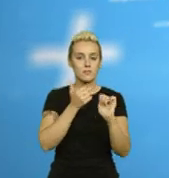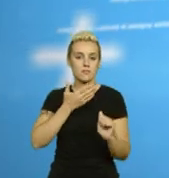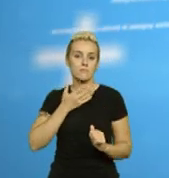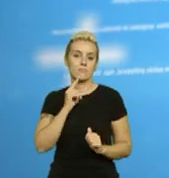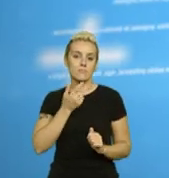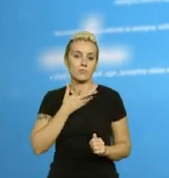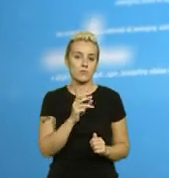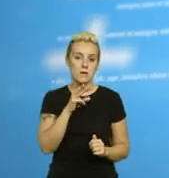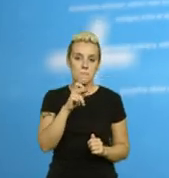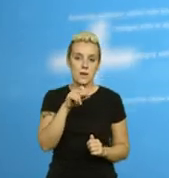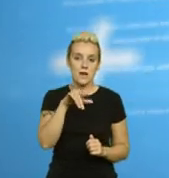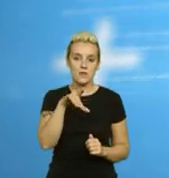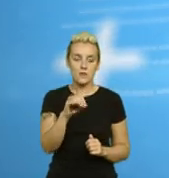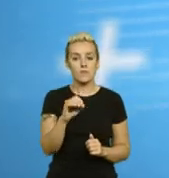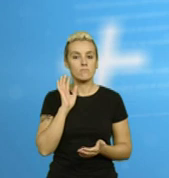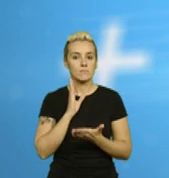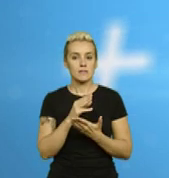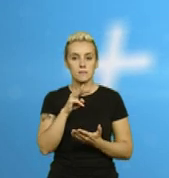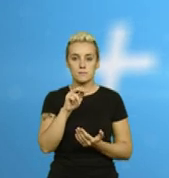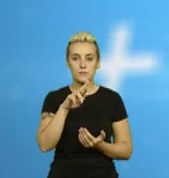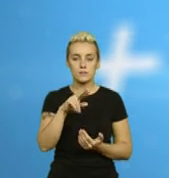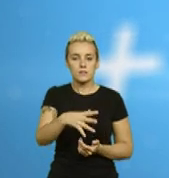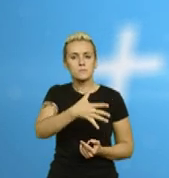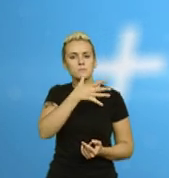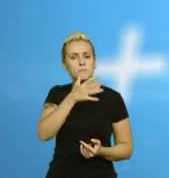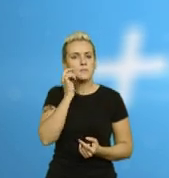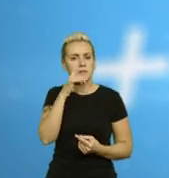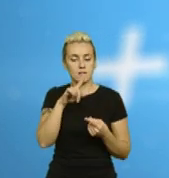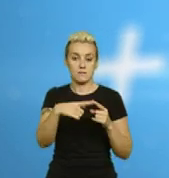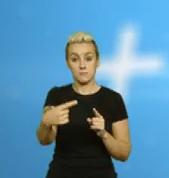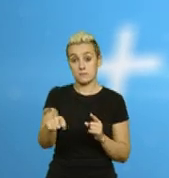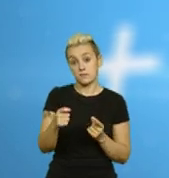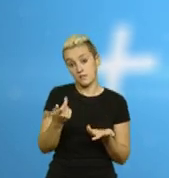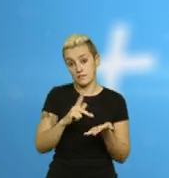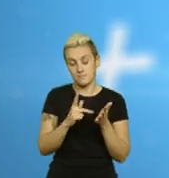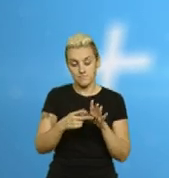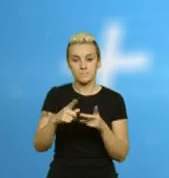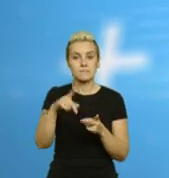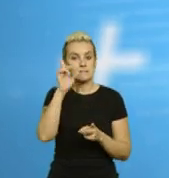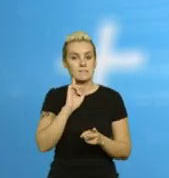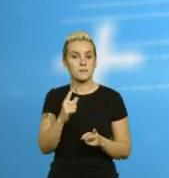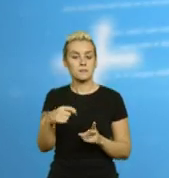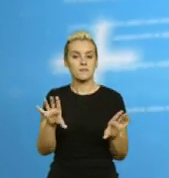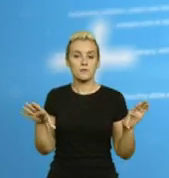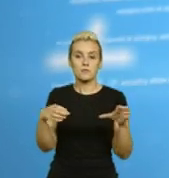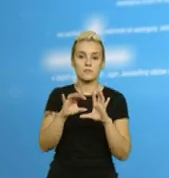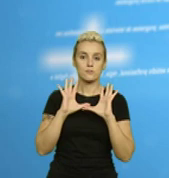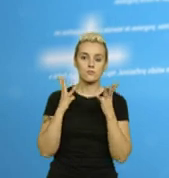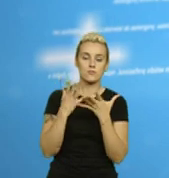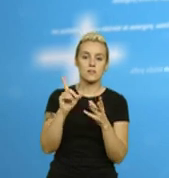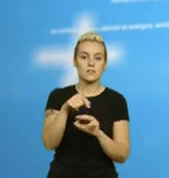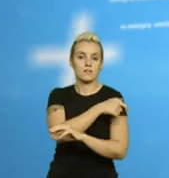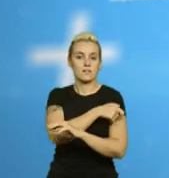doutor mário xia o dia contou com as intervenções do presidente do instituto é presidente do conselho geral